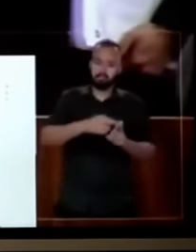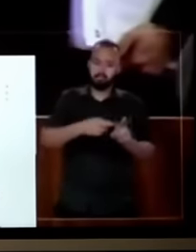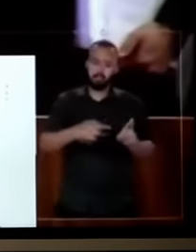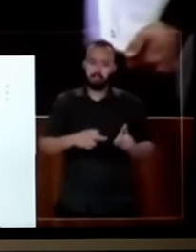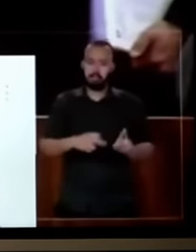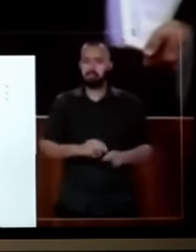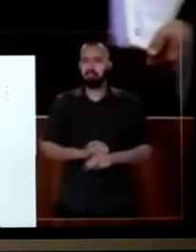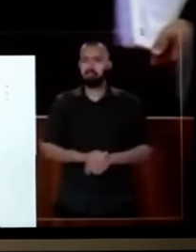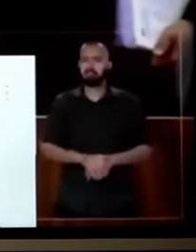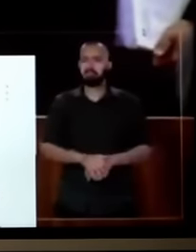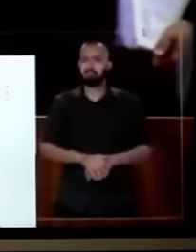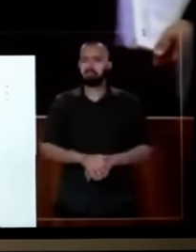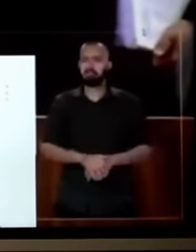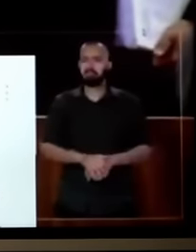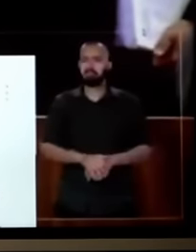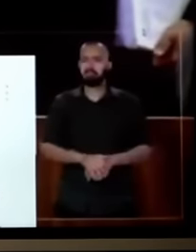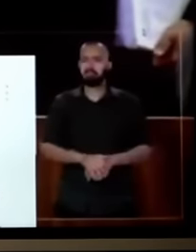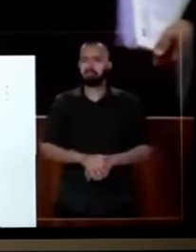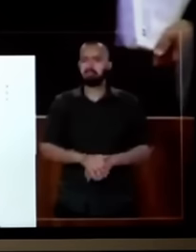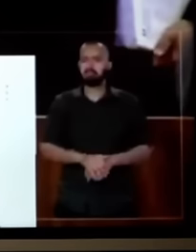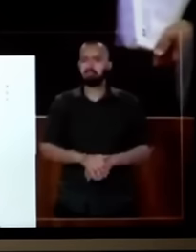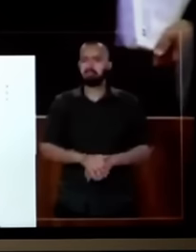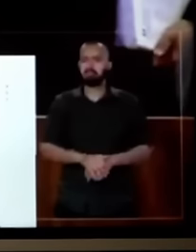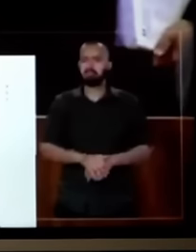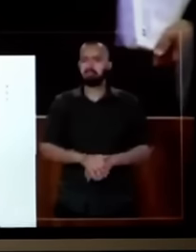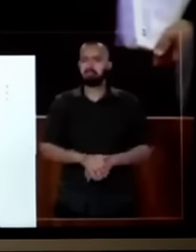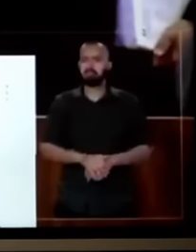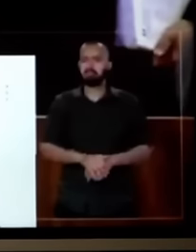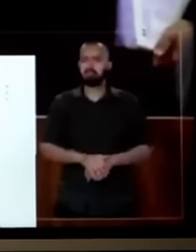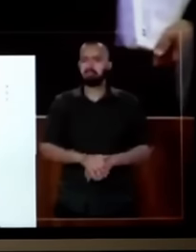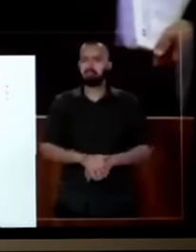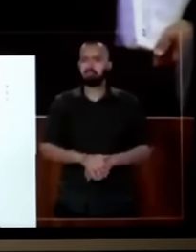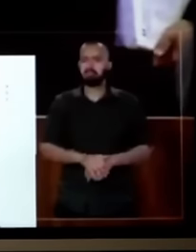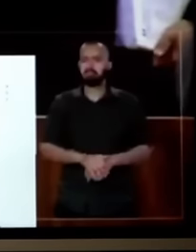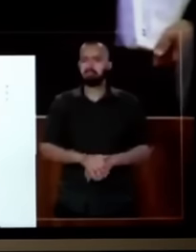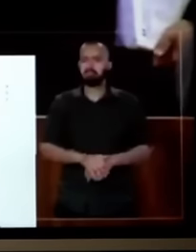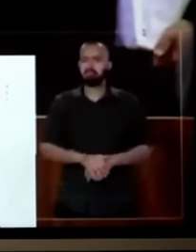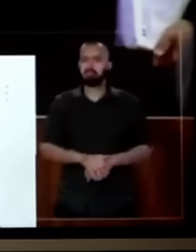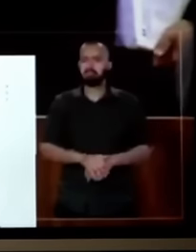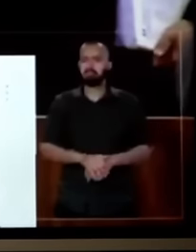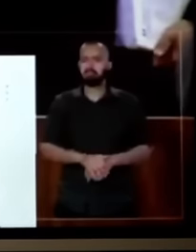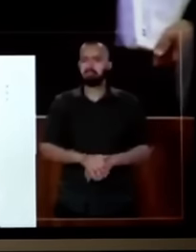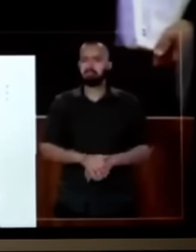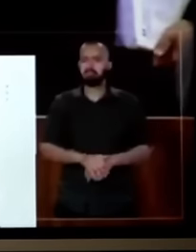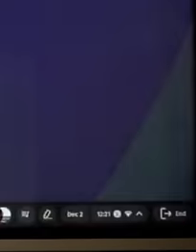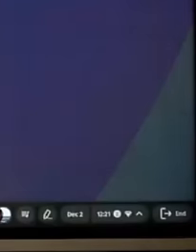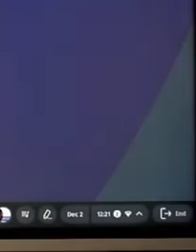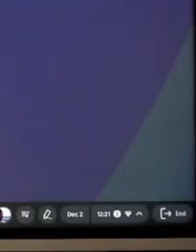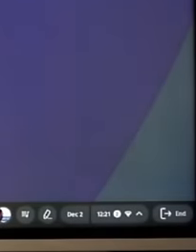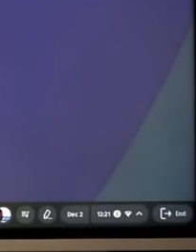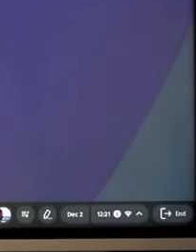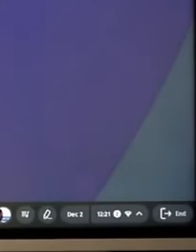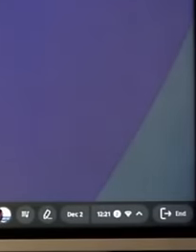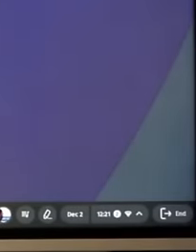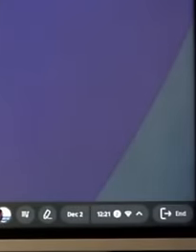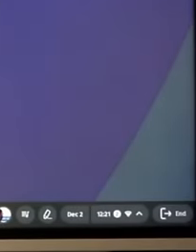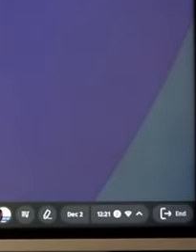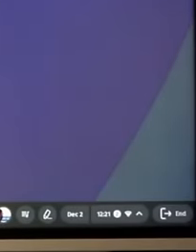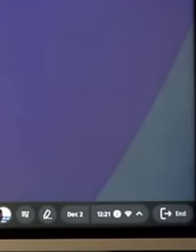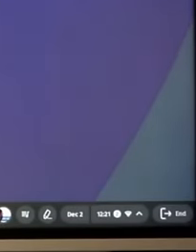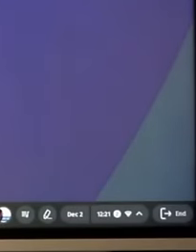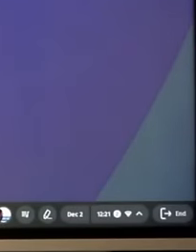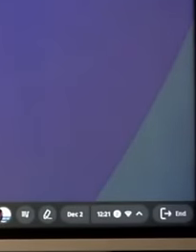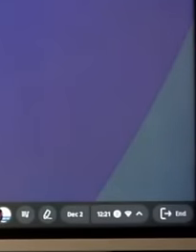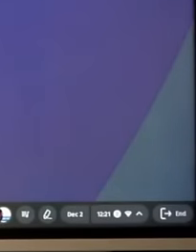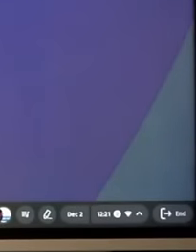inclusive neste item 6. Uhum. E aí, pessoal, quando houve essa censura barata, o que aconteceu? A